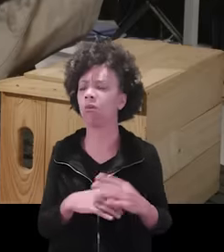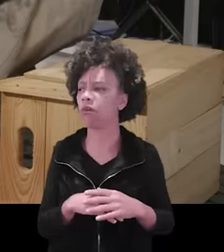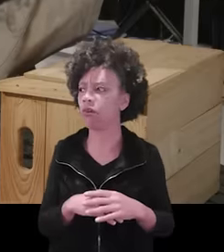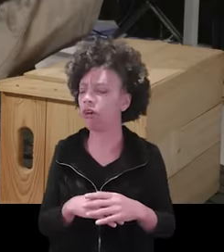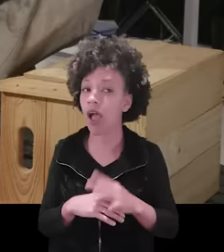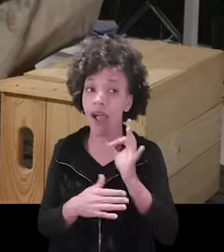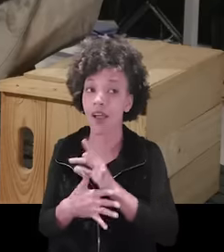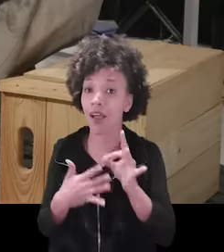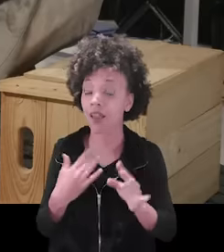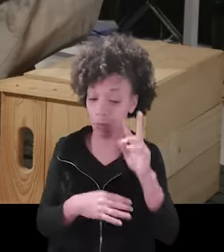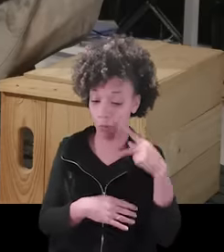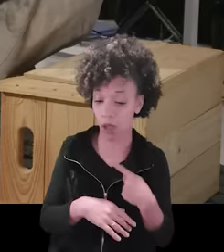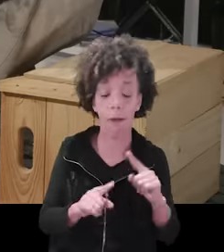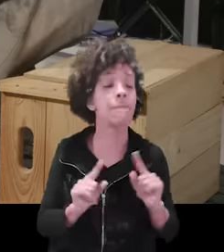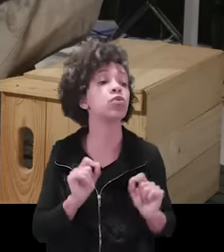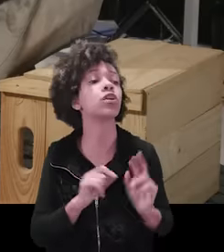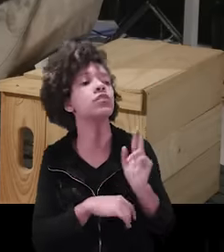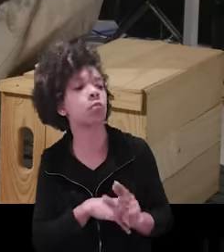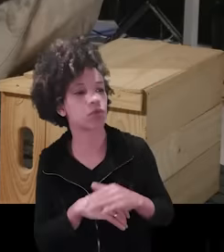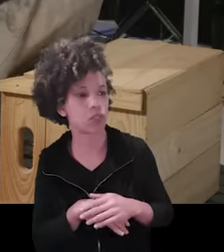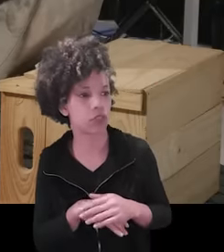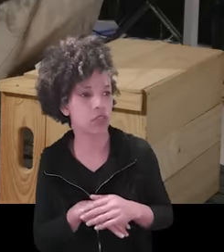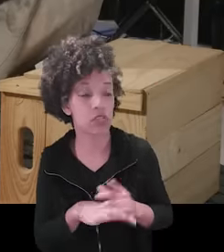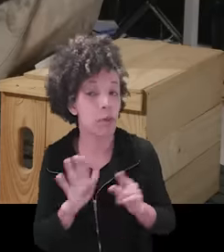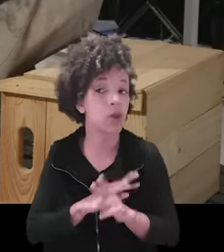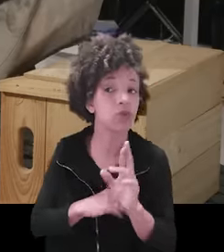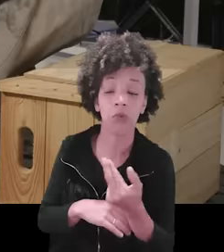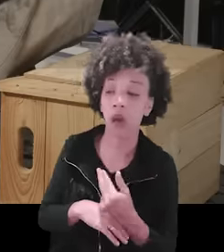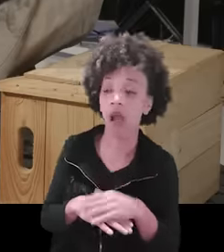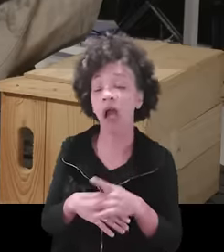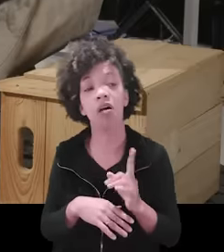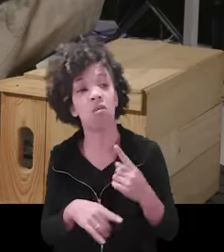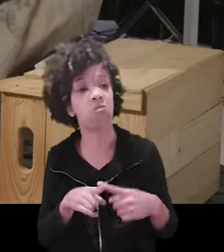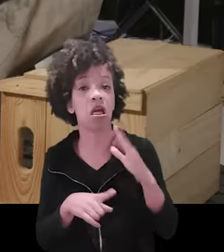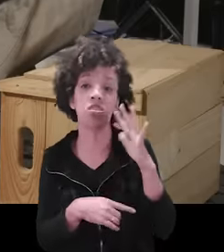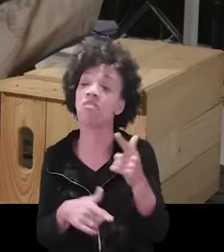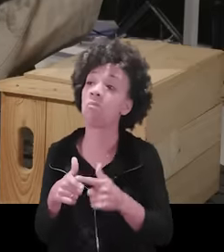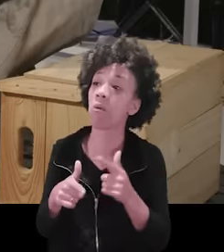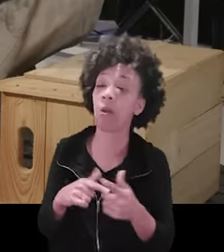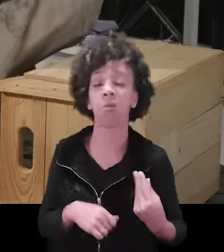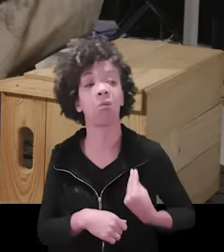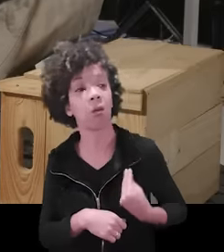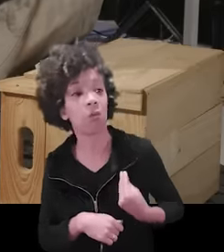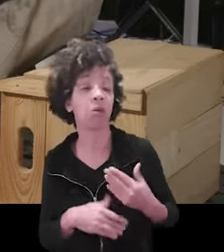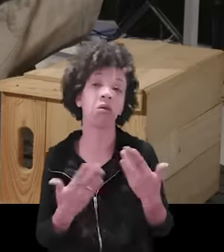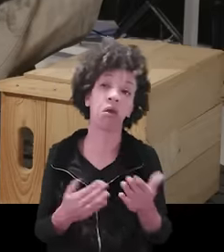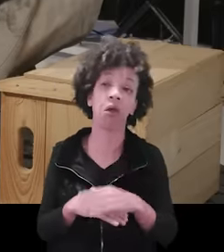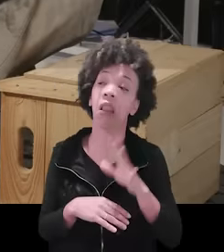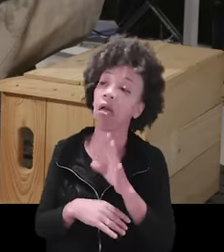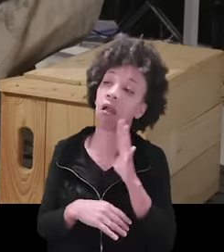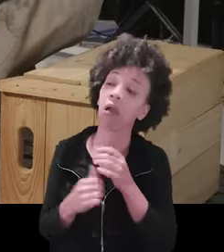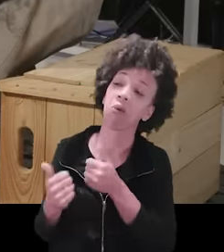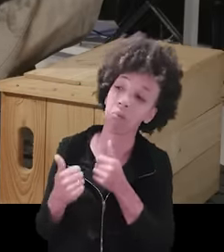e me deve ser o que é cada um por si vai ter que eles falaram perguntou isso que eles falaram Ah não porque eu não tô resolvendo um negócio